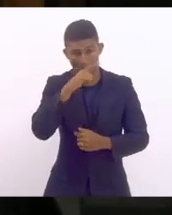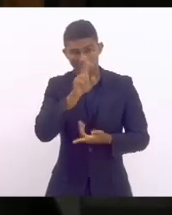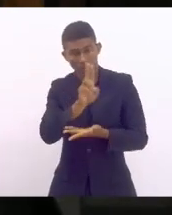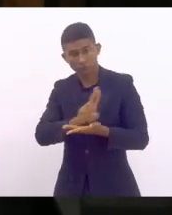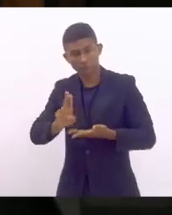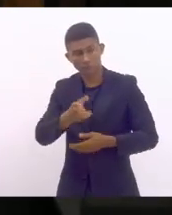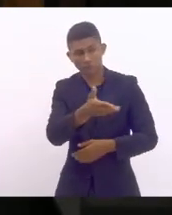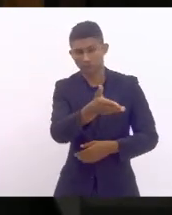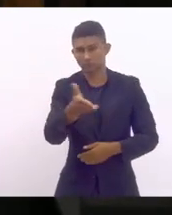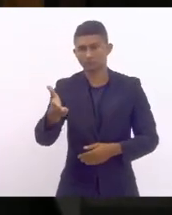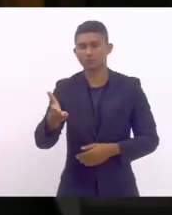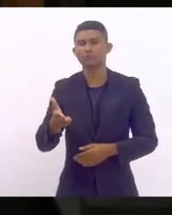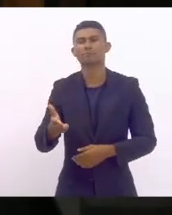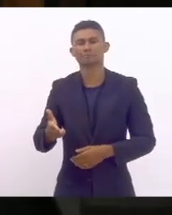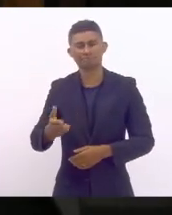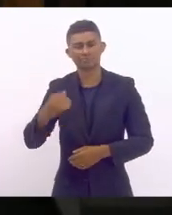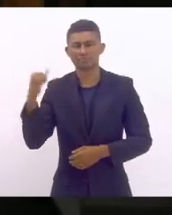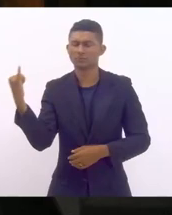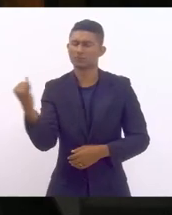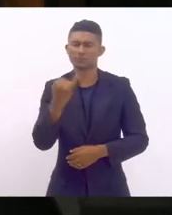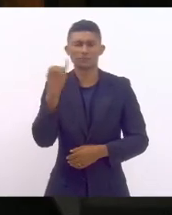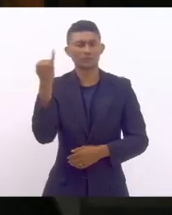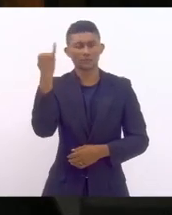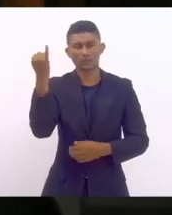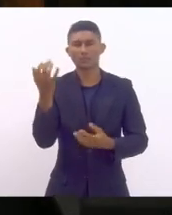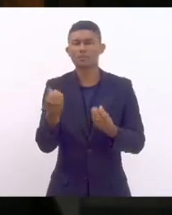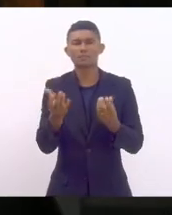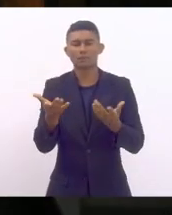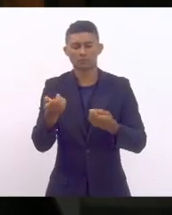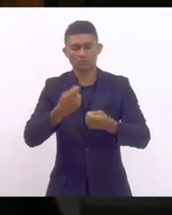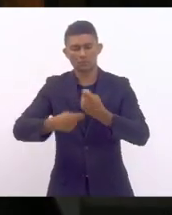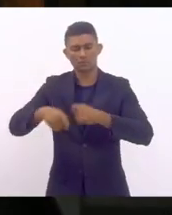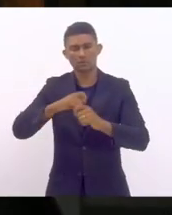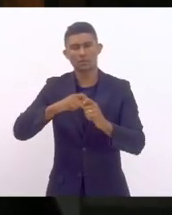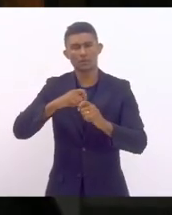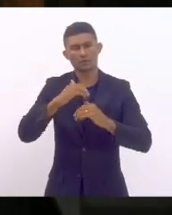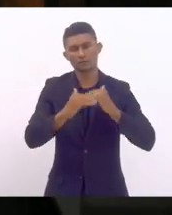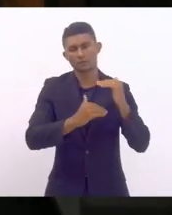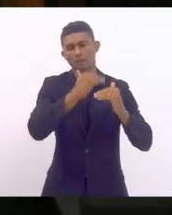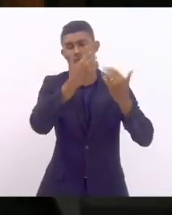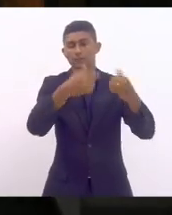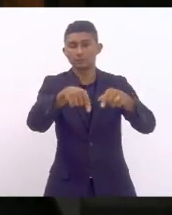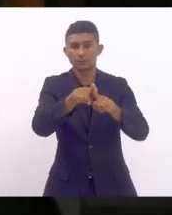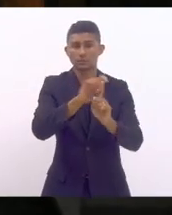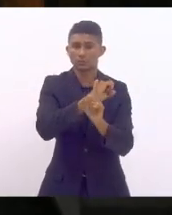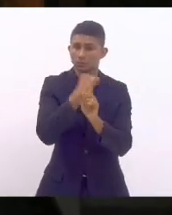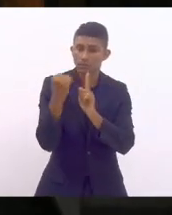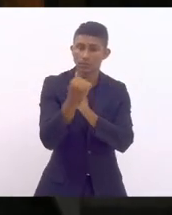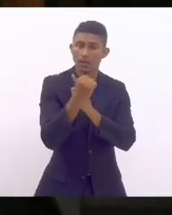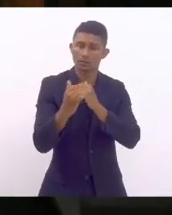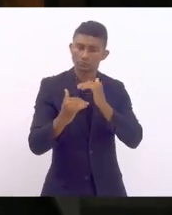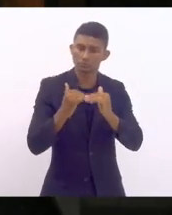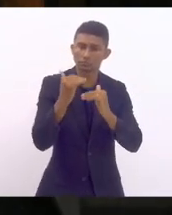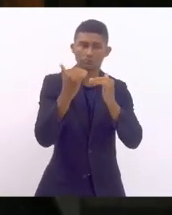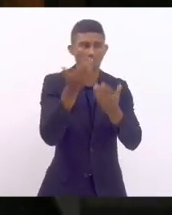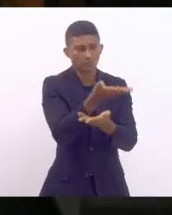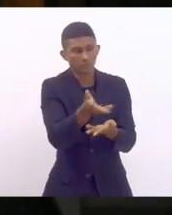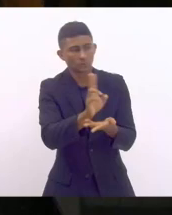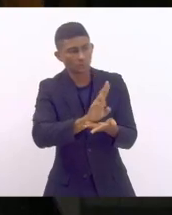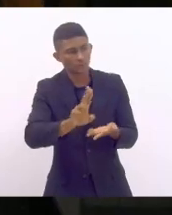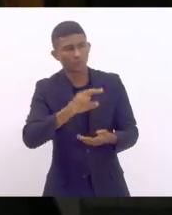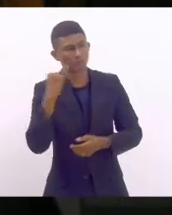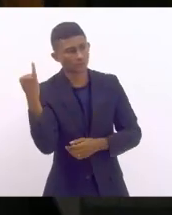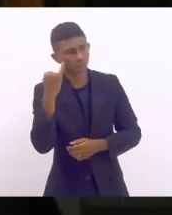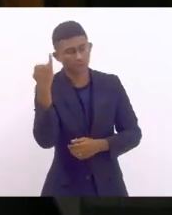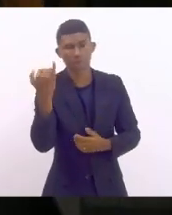tão fundamentais que o nosso desenvolvimento econômico e social são um ponto